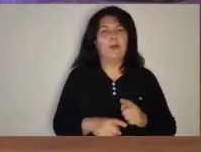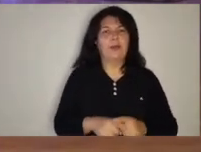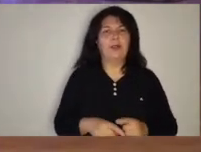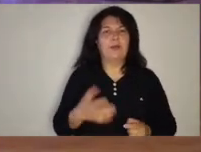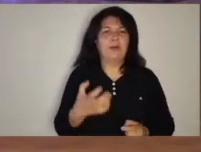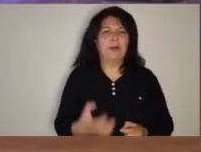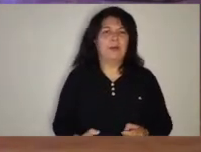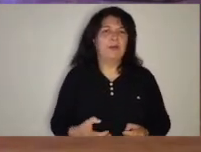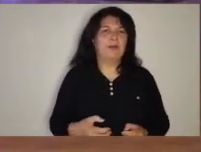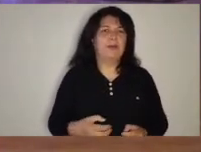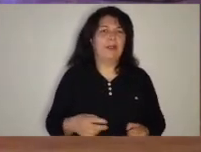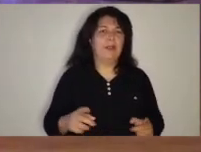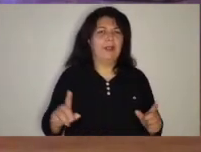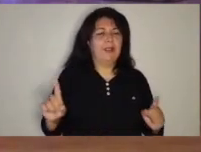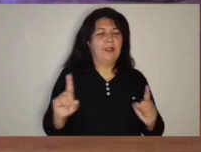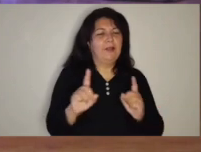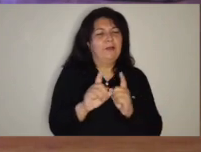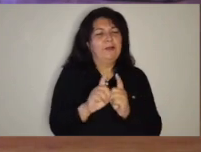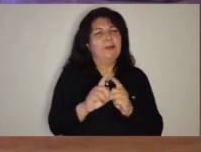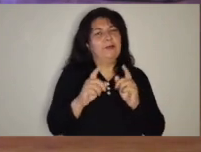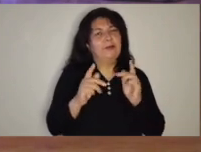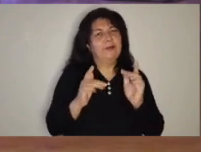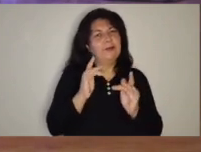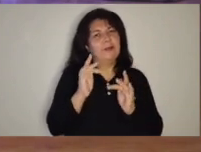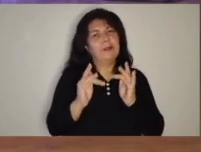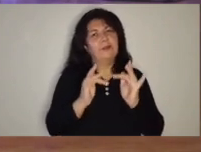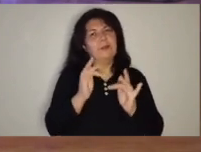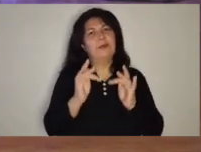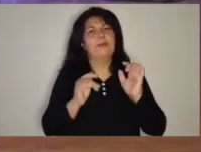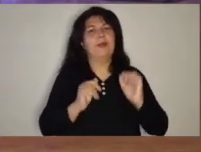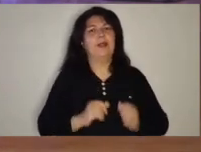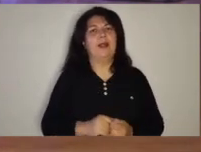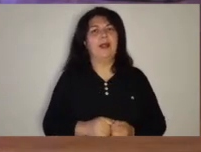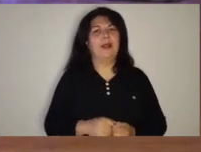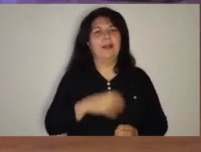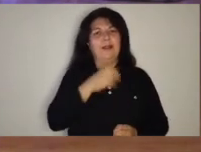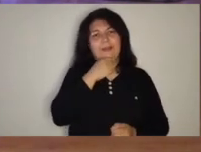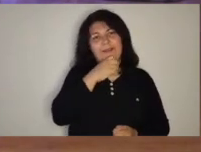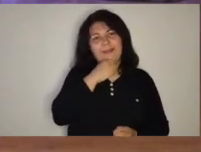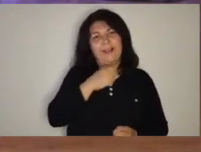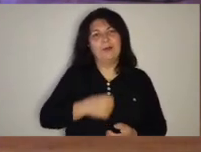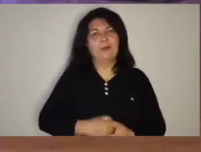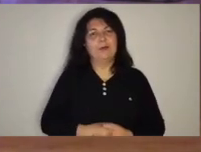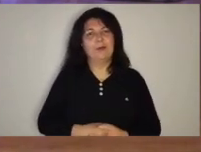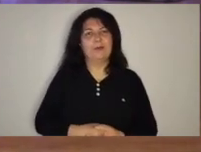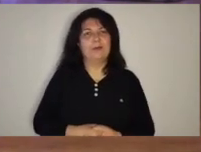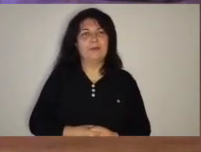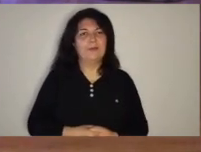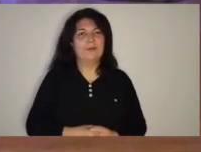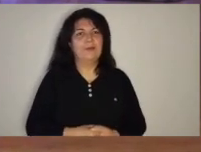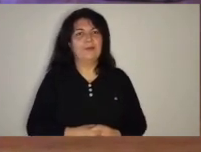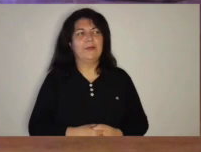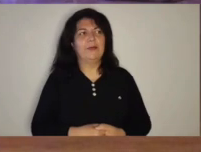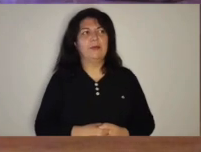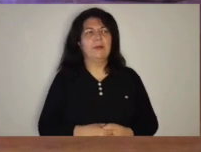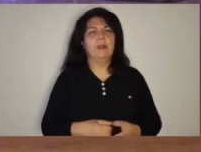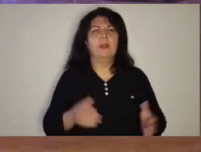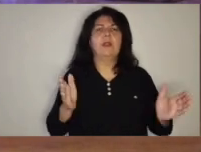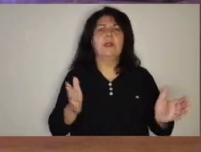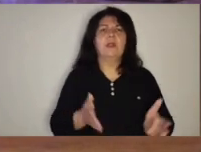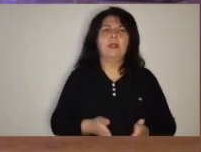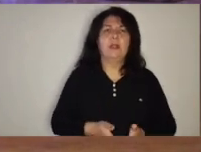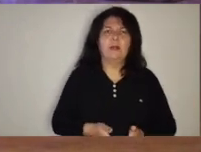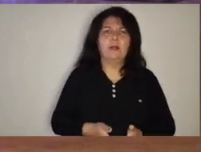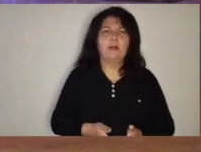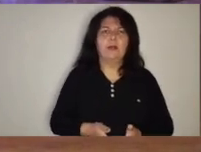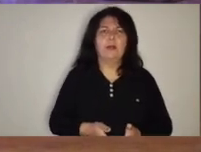passar pano, passar enceradeira, e eu trabalhava, irmãos. Eu acordava às 6 horas da manhã, deixava a casa da minha mãe um brinco, só para no sábado sair com